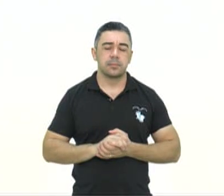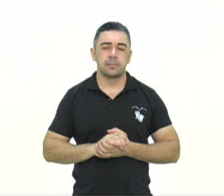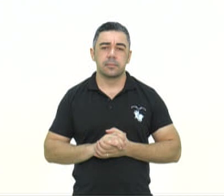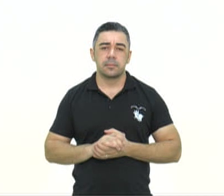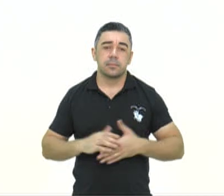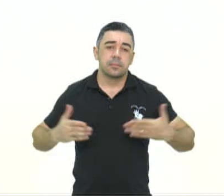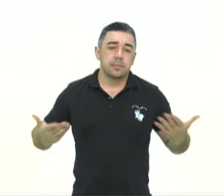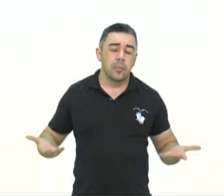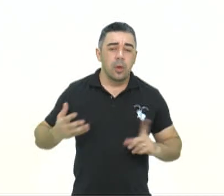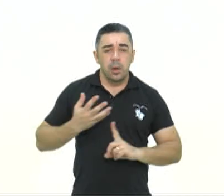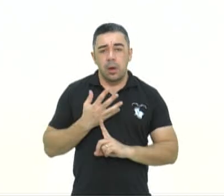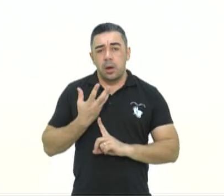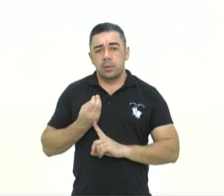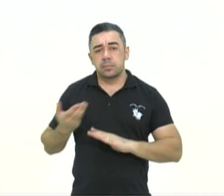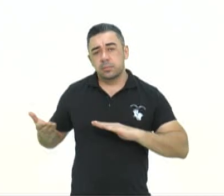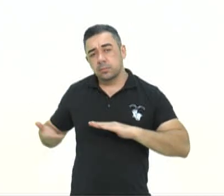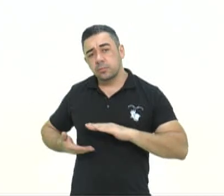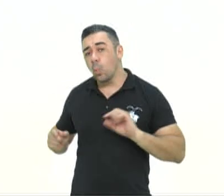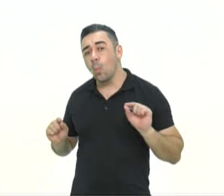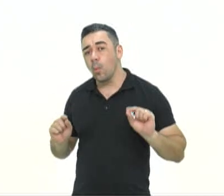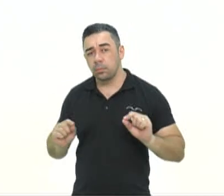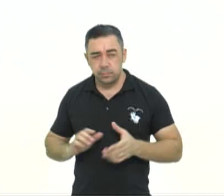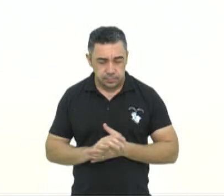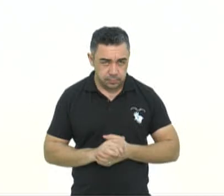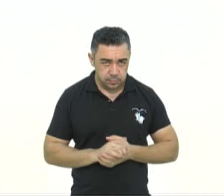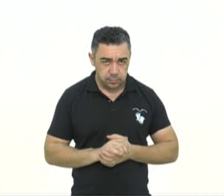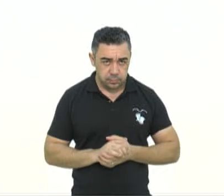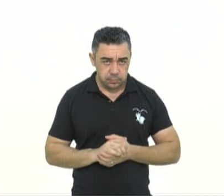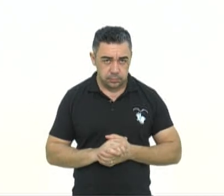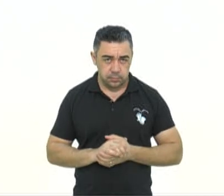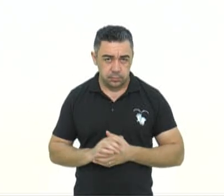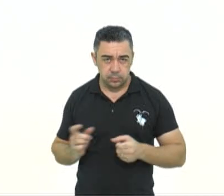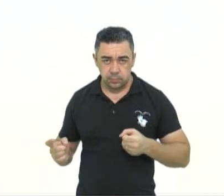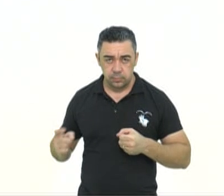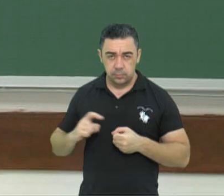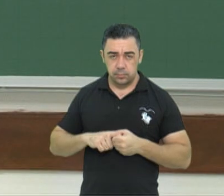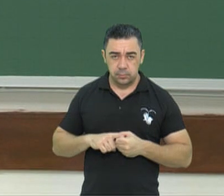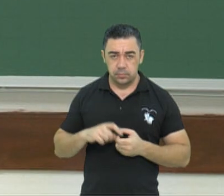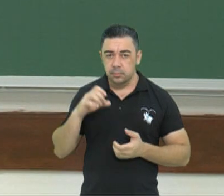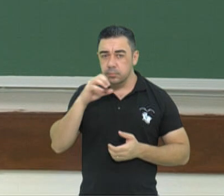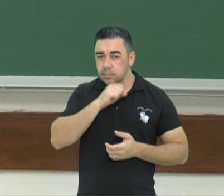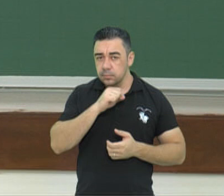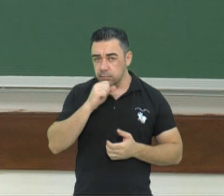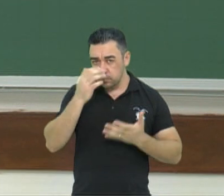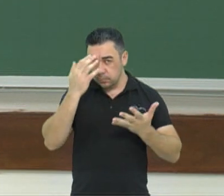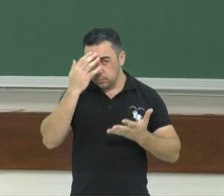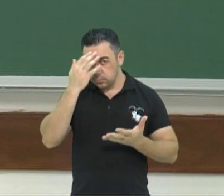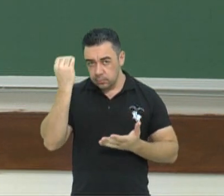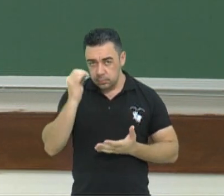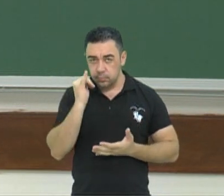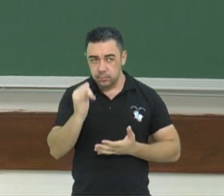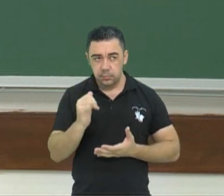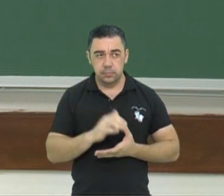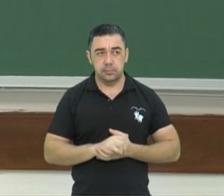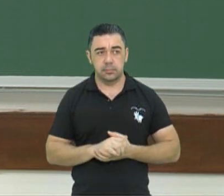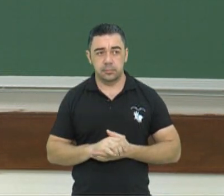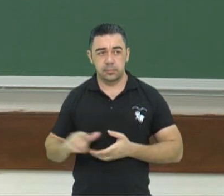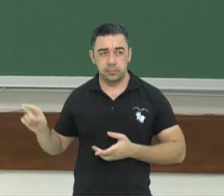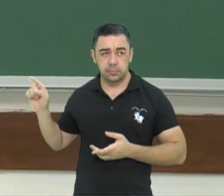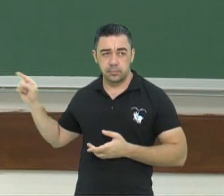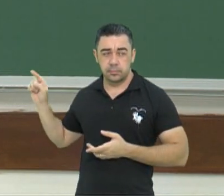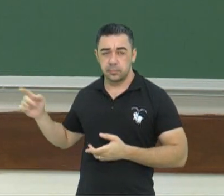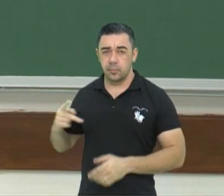E arte contemporânea? O que é arte contemporânea? Voltando bem rapidamente, esqueci de comentar, nós falamos sobre